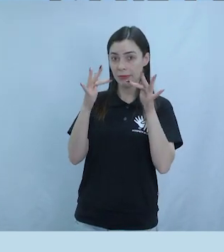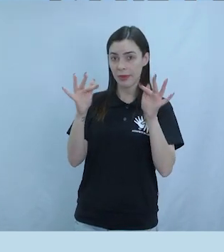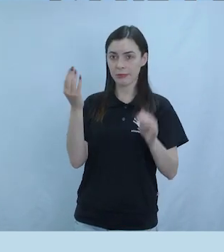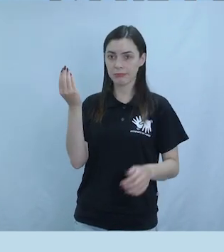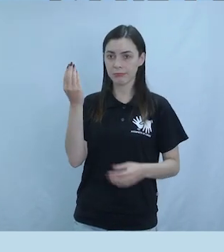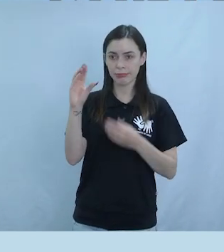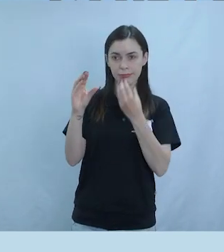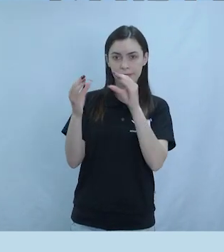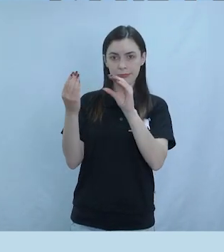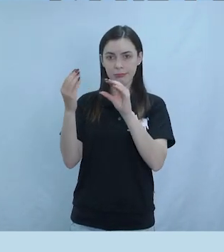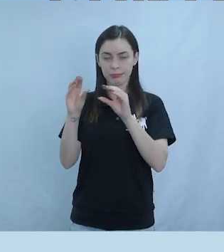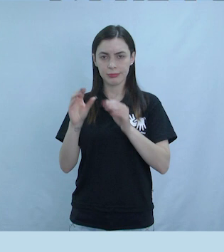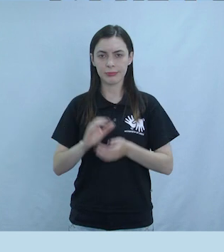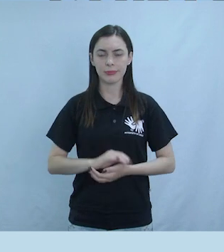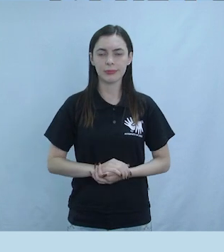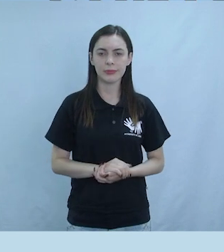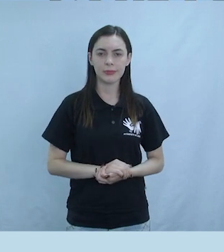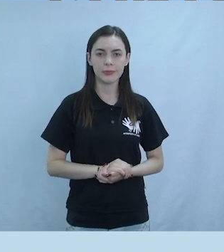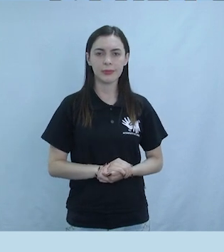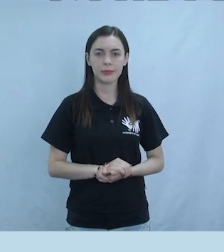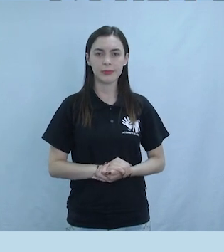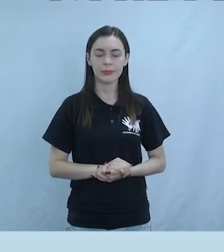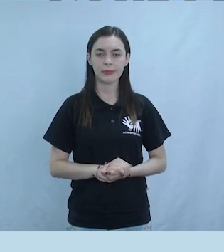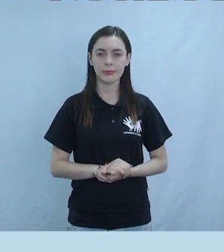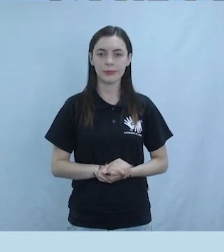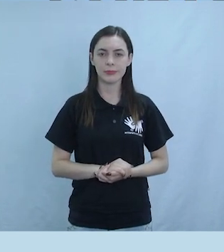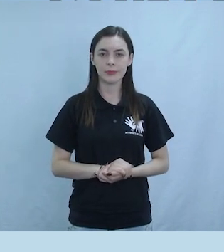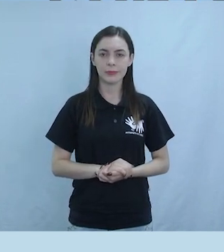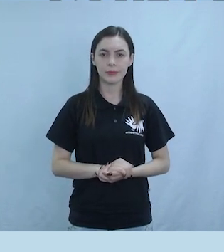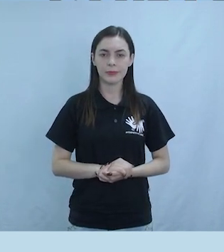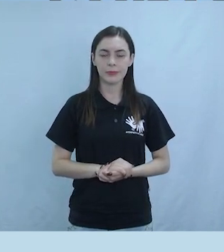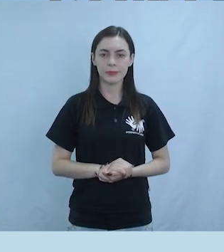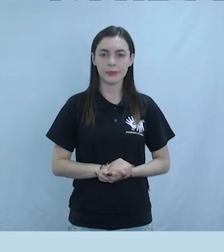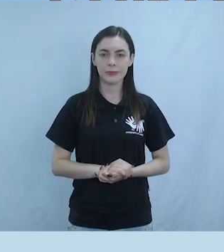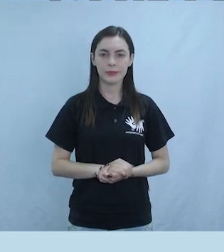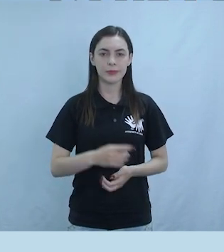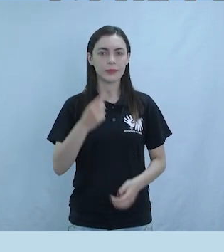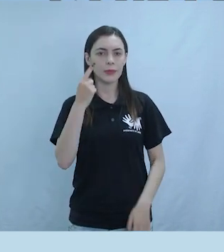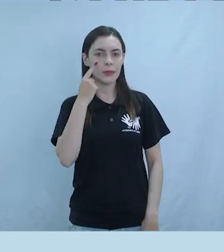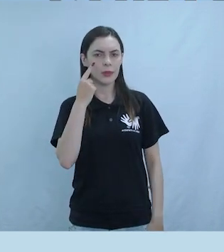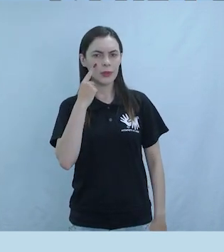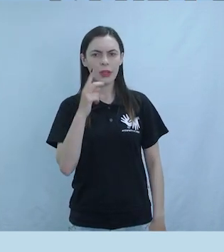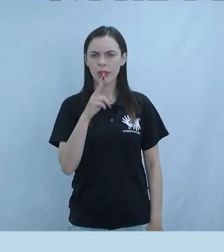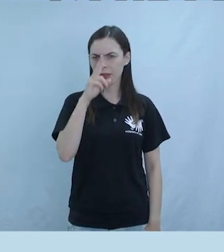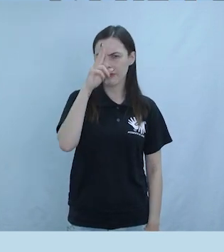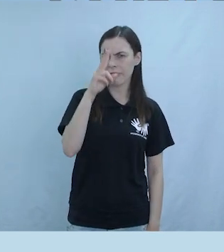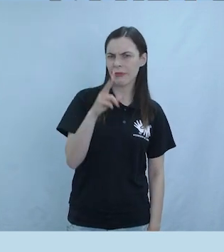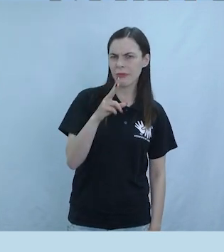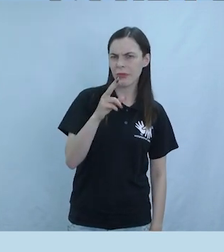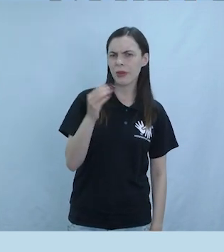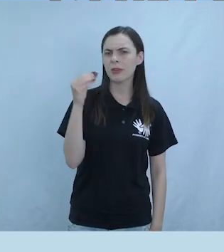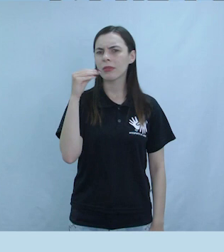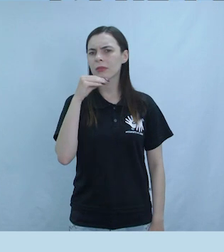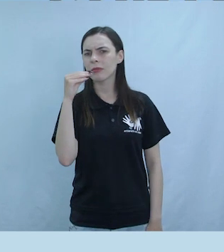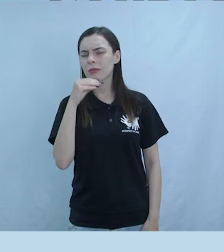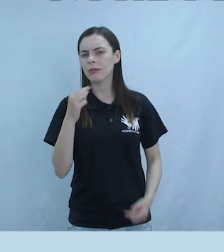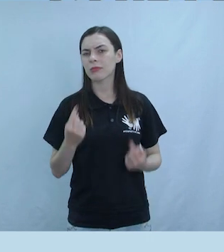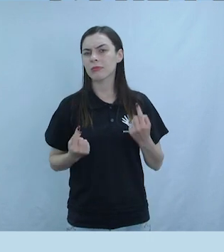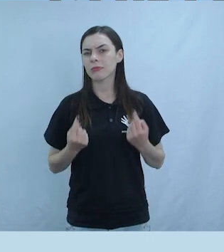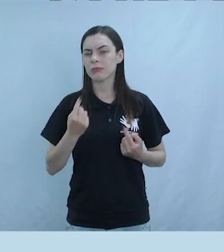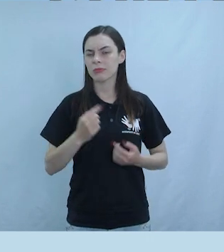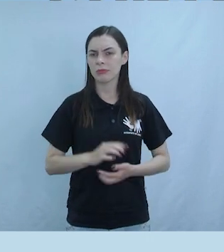daí. Esse quiz aí é de completar. Então, observem, a professora Lu tá lendo ali, eles eram fortes ou eles eram